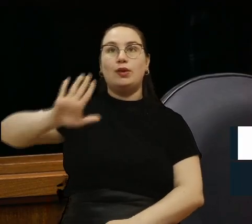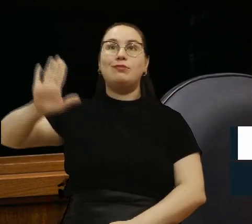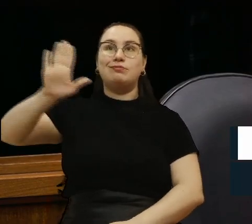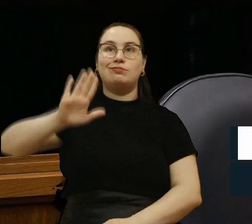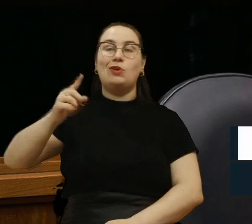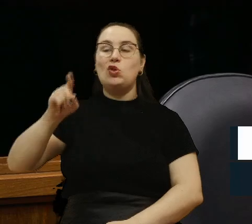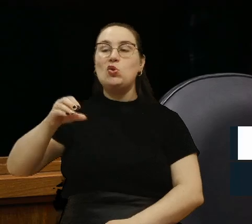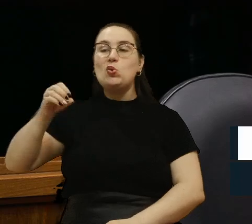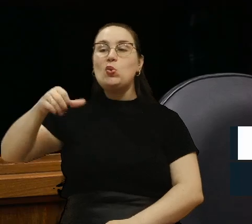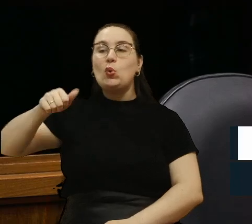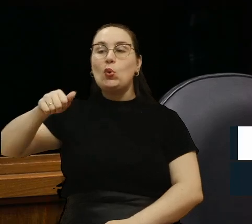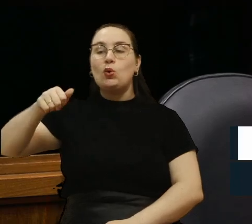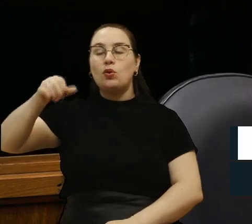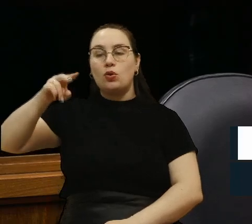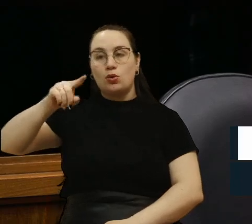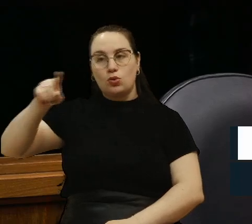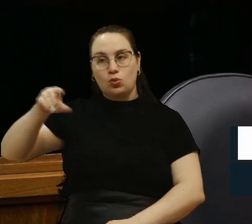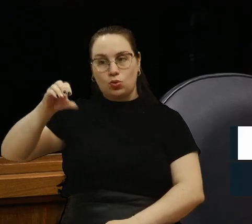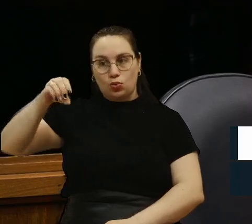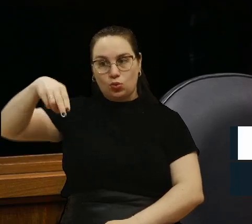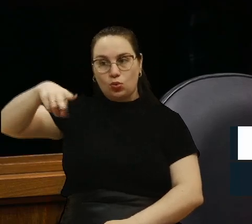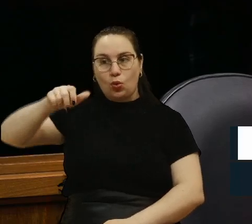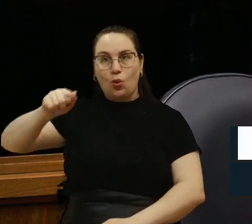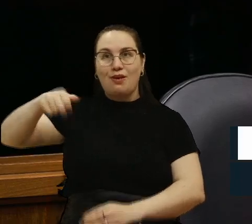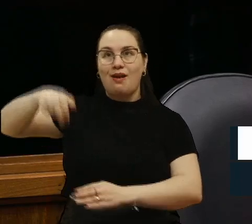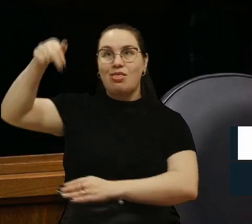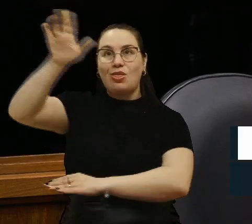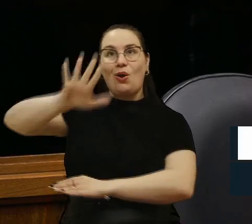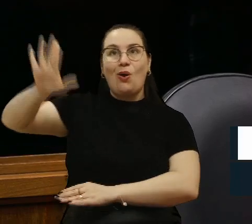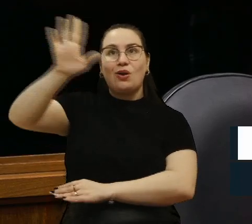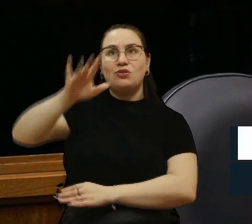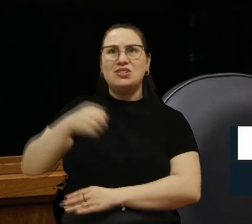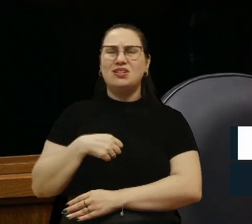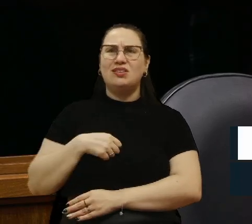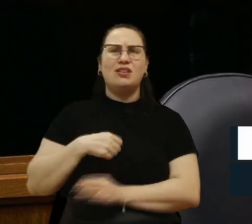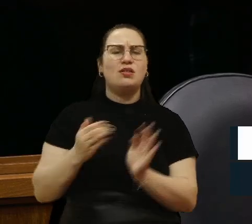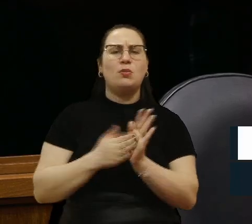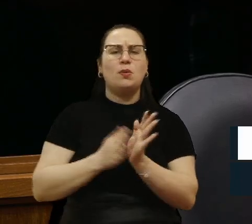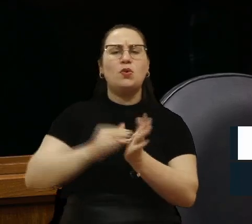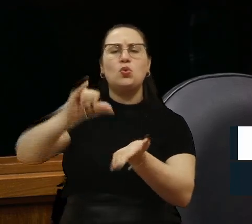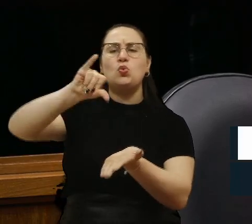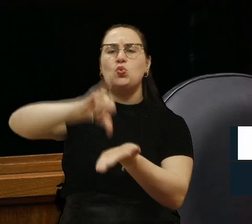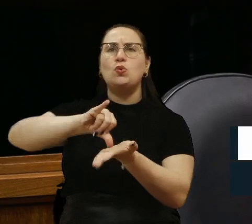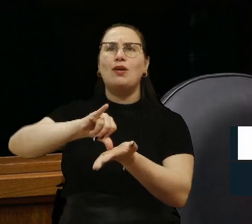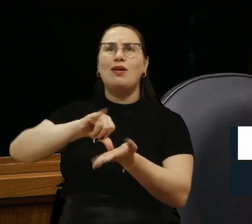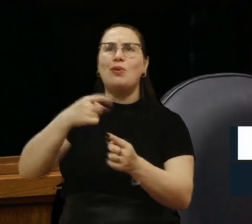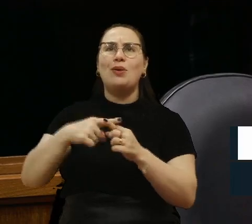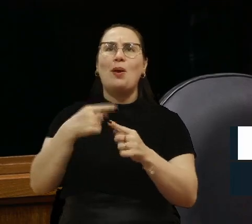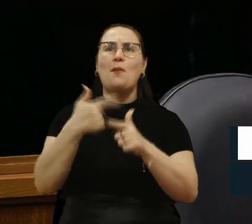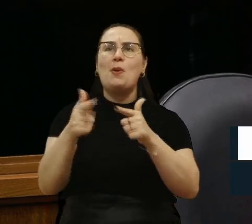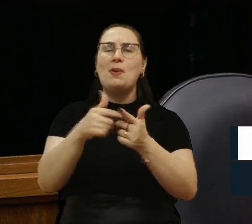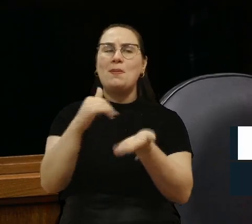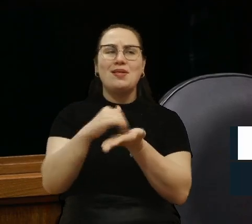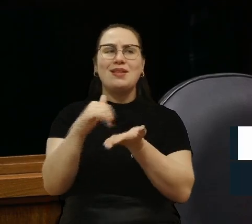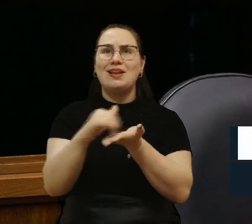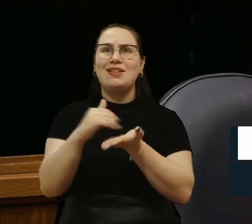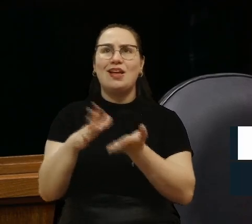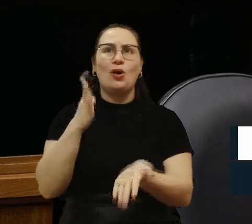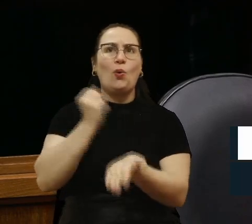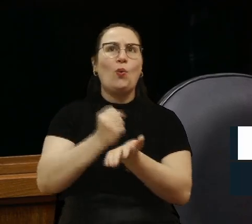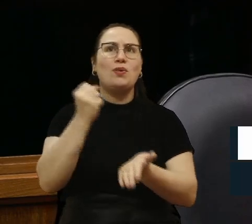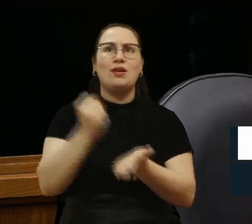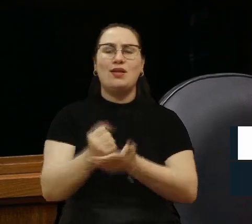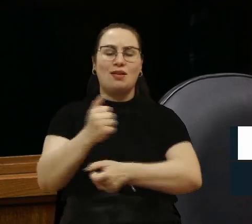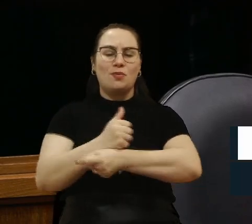da nossa cidade. Engraçado que eles não propõem isso no centro. Porque eles querem resolver um problema da Secretaria, de não contratar